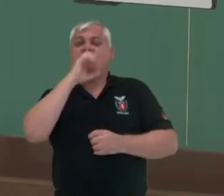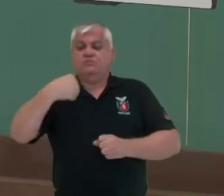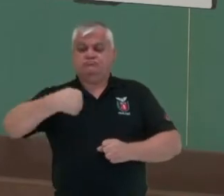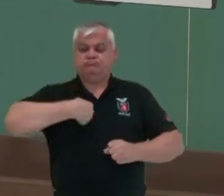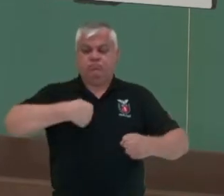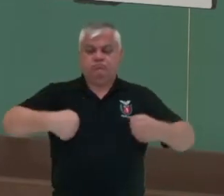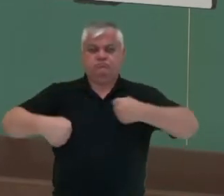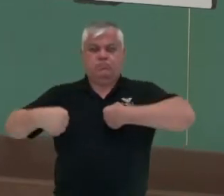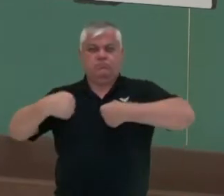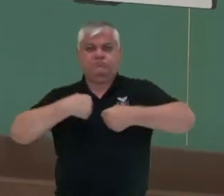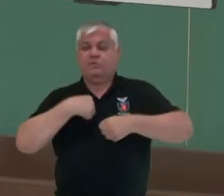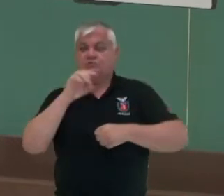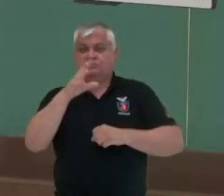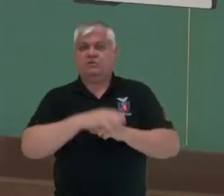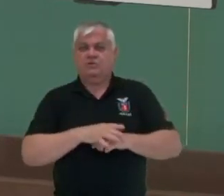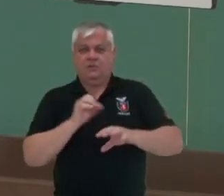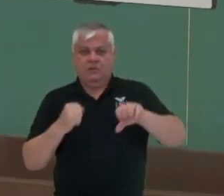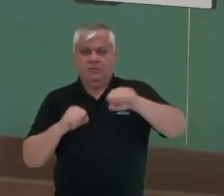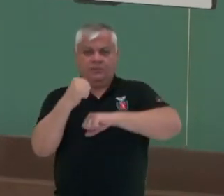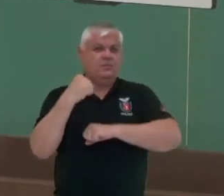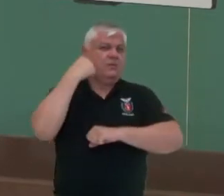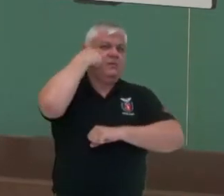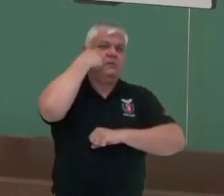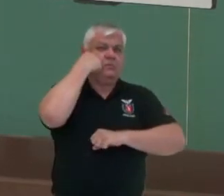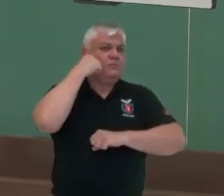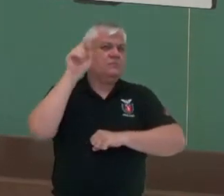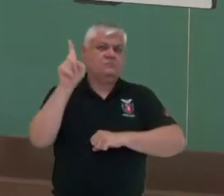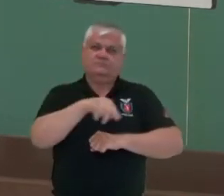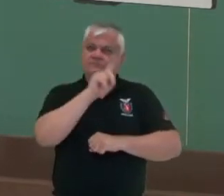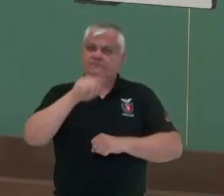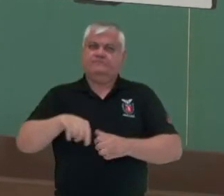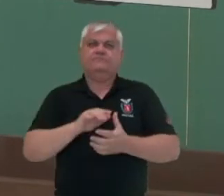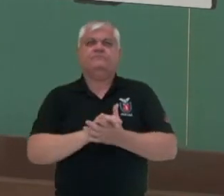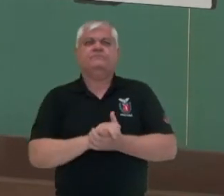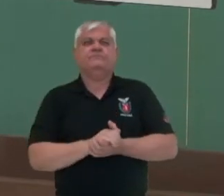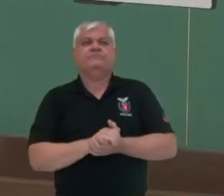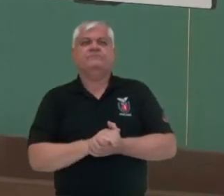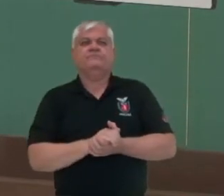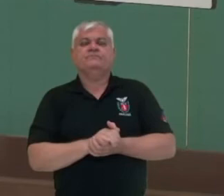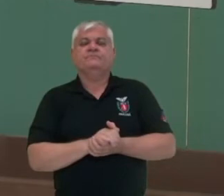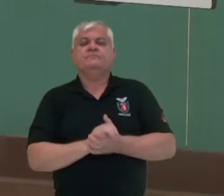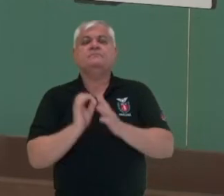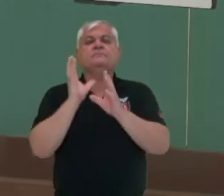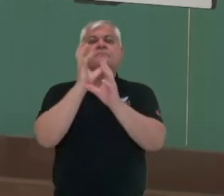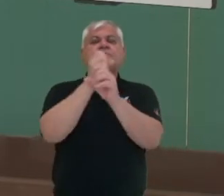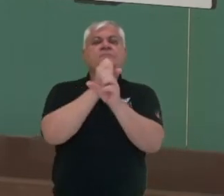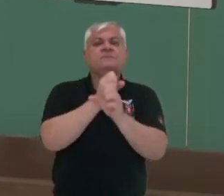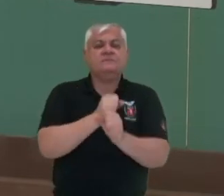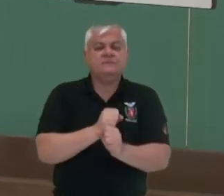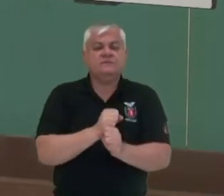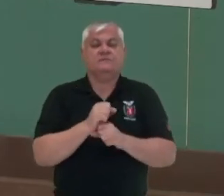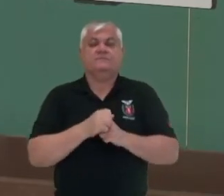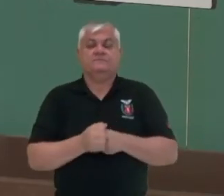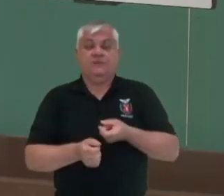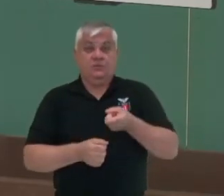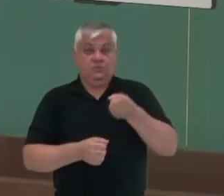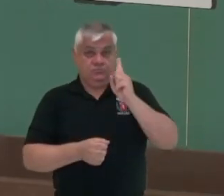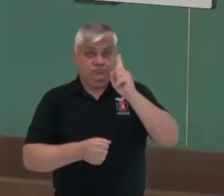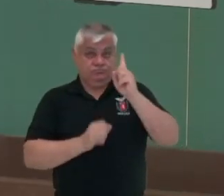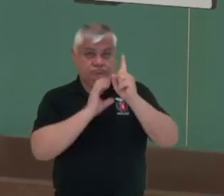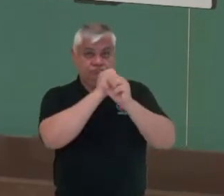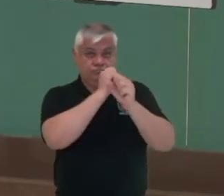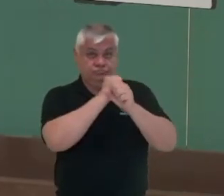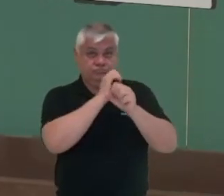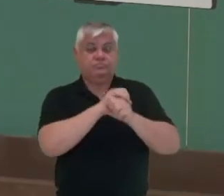oponente. O soco só pode no peito, não pode na cabeça, tá? A pontuação, então vamos lá. Um ponto é para o